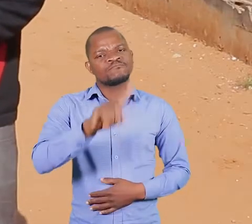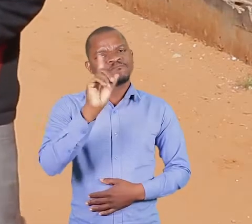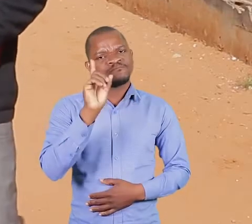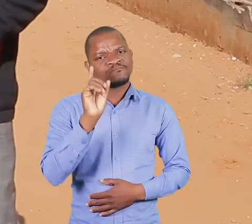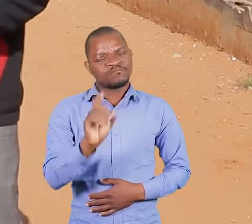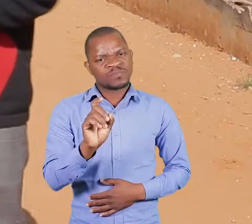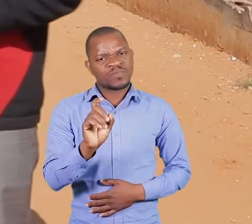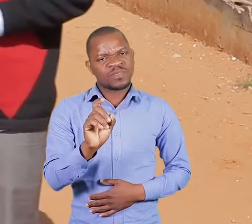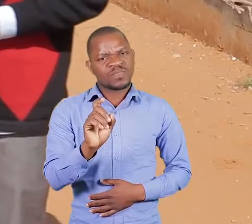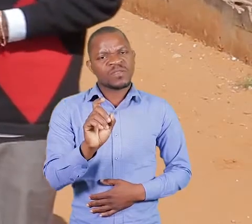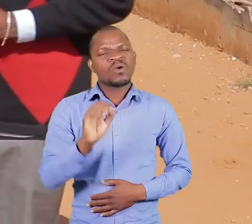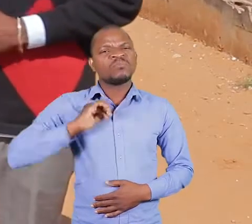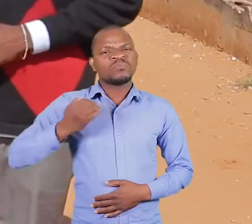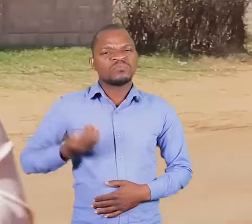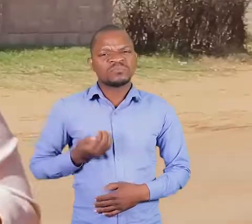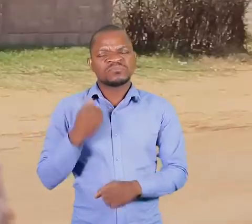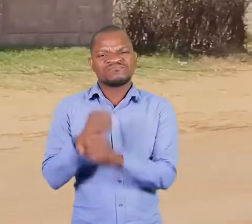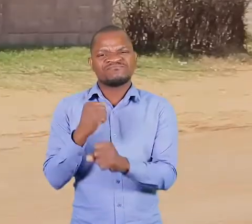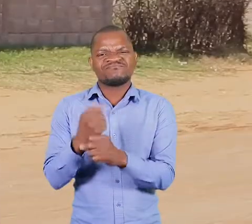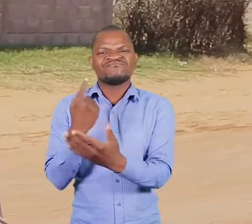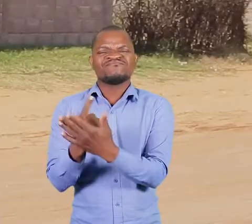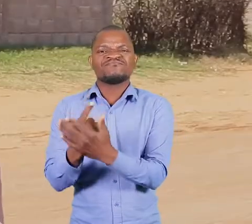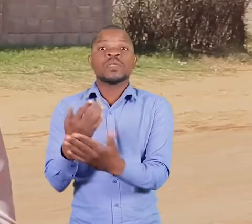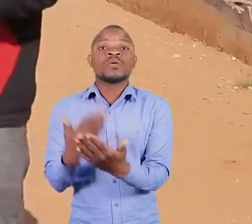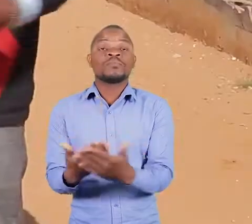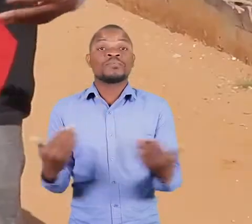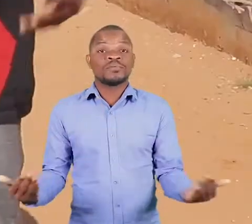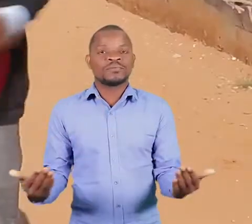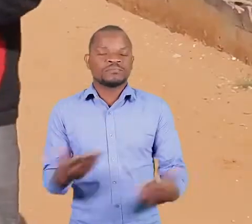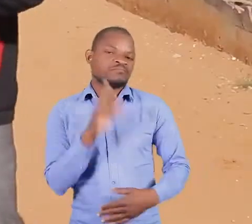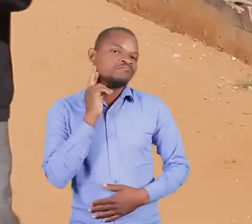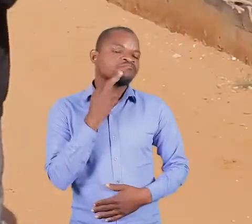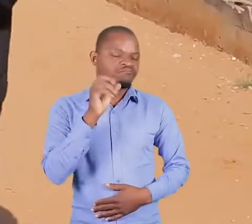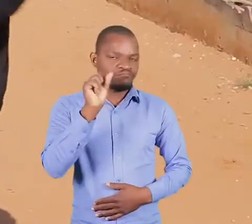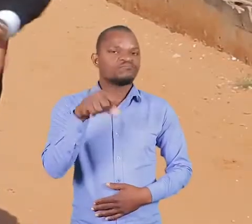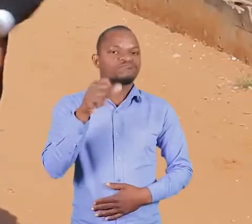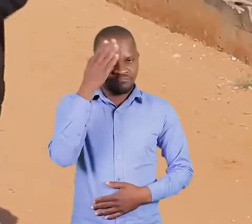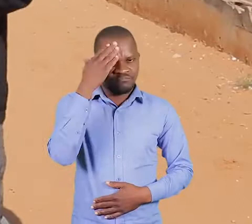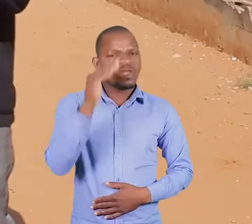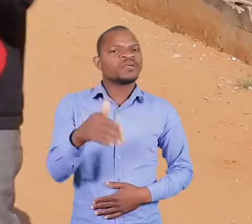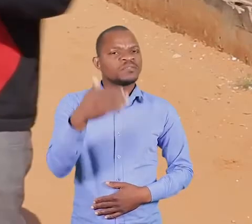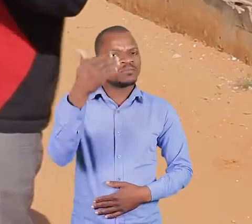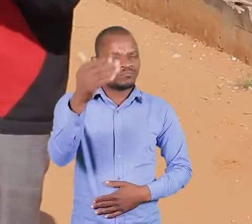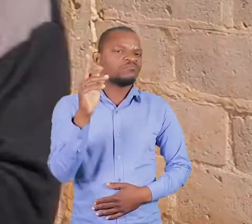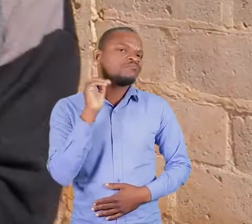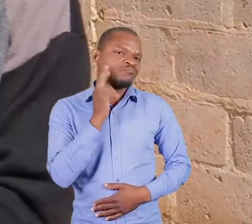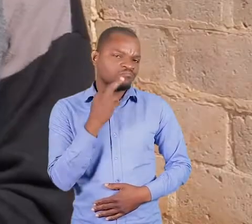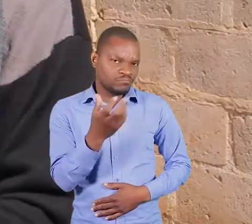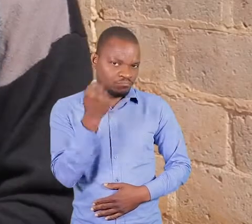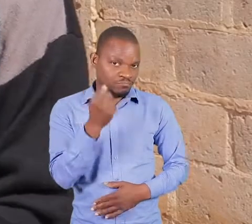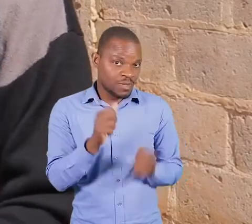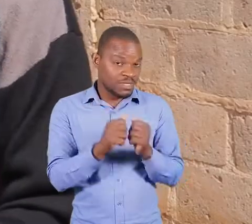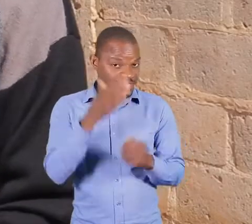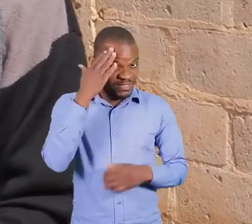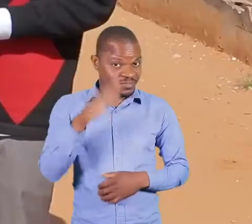Cornélio, sabes porquê que é tão importante que a mulher trabalhe? Claro, claro, claro que sim, mas vamos falar sobre isso lá no final do